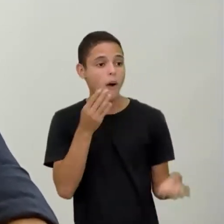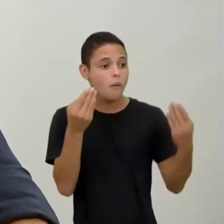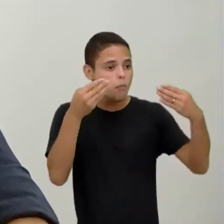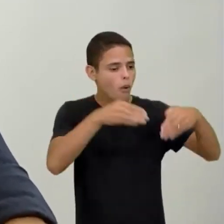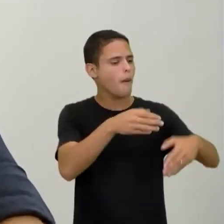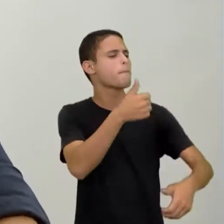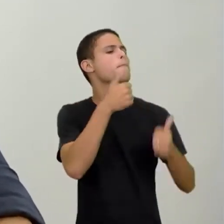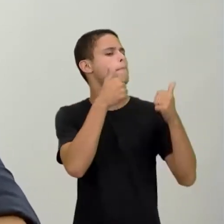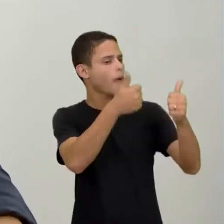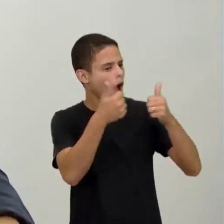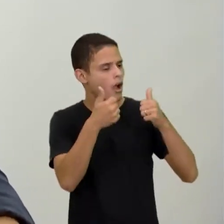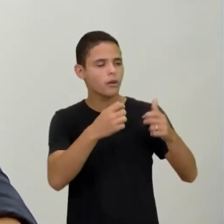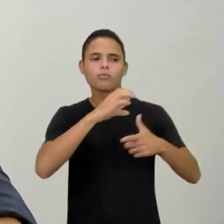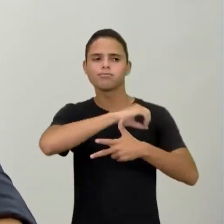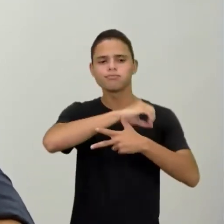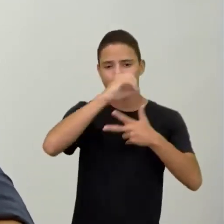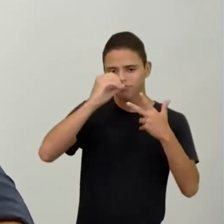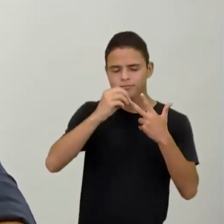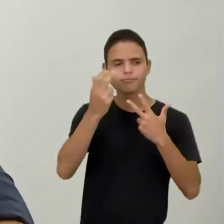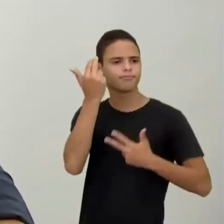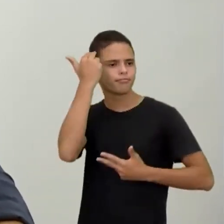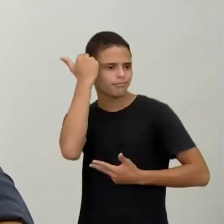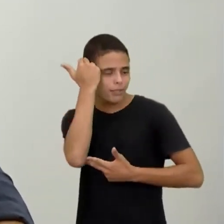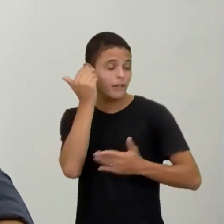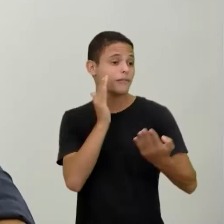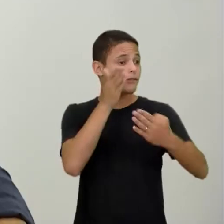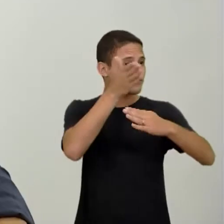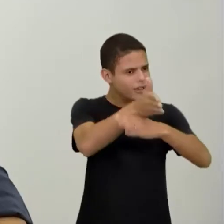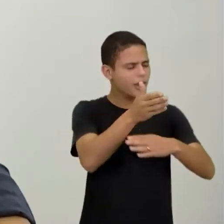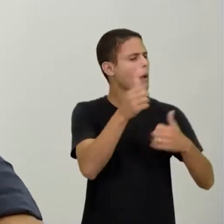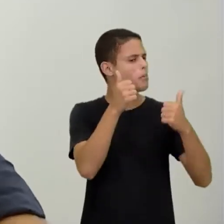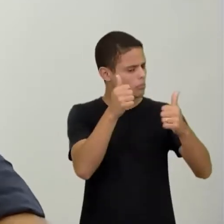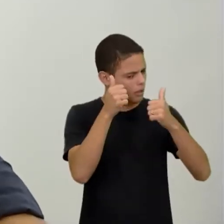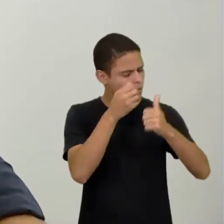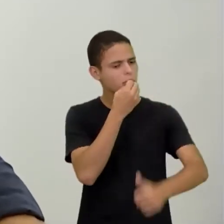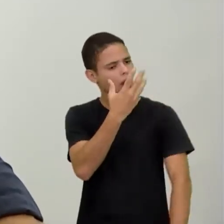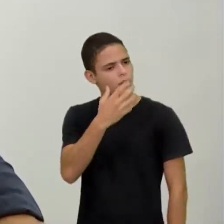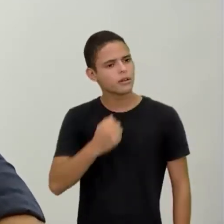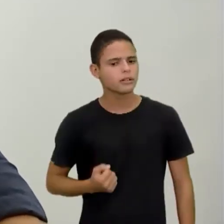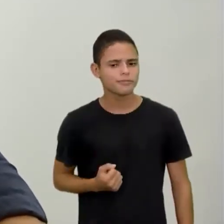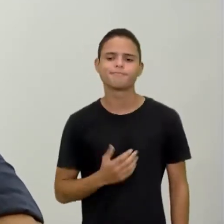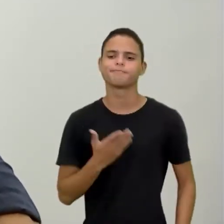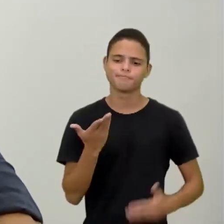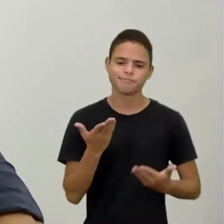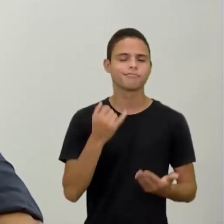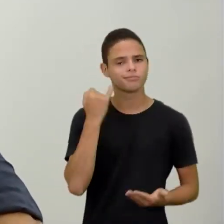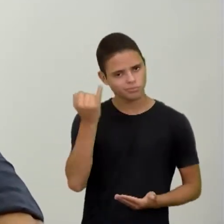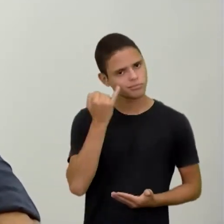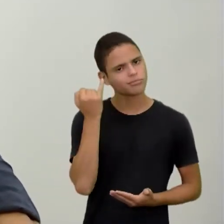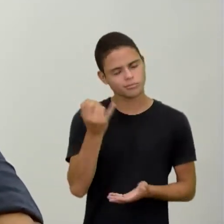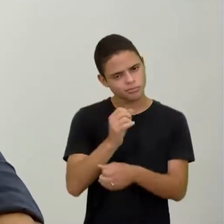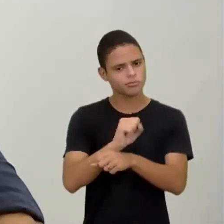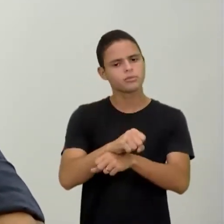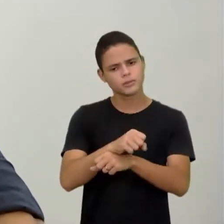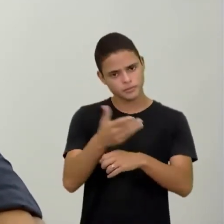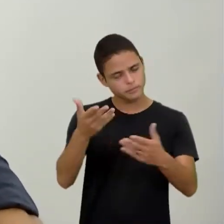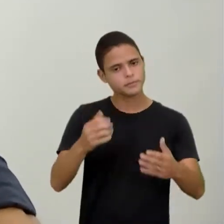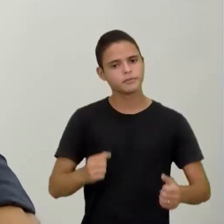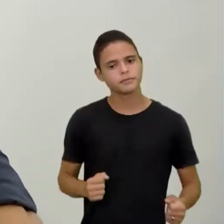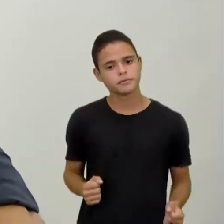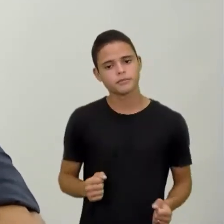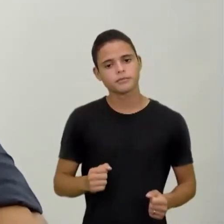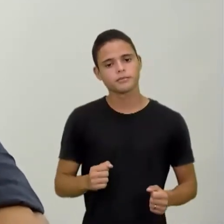fazer o Enem, fazer vestibular da FUVEST, Unicamp. Cara, que é importante, é muito importante, é importante